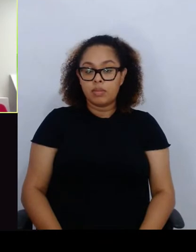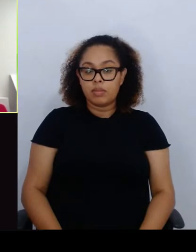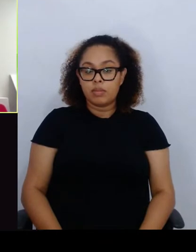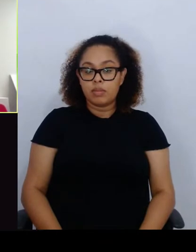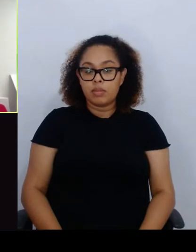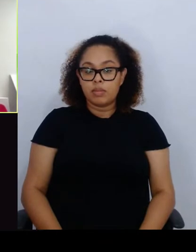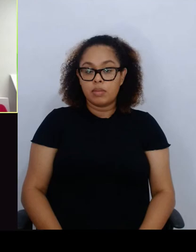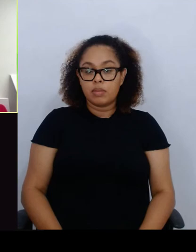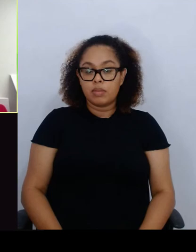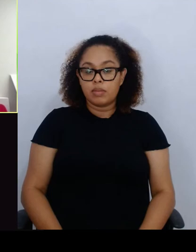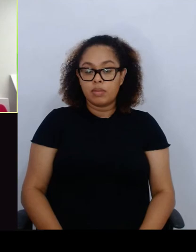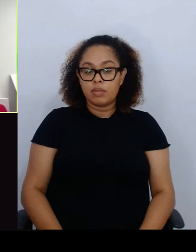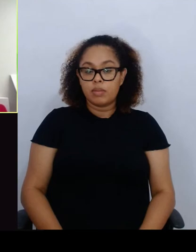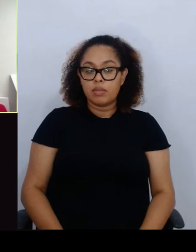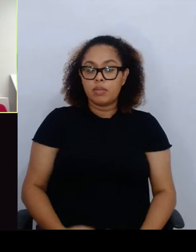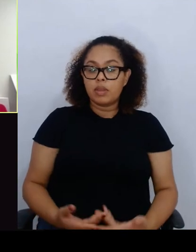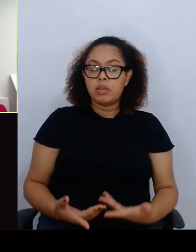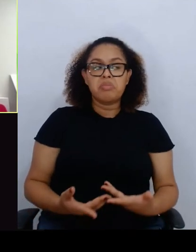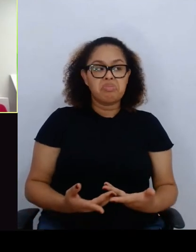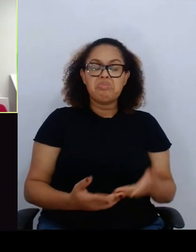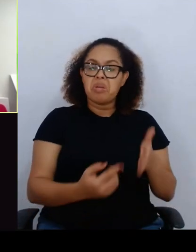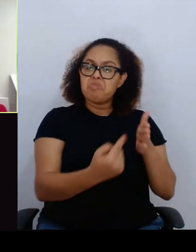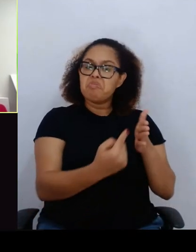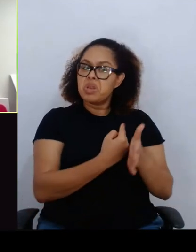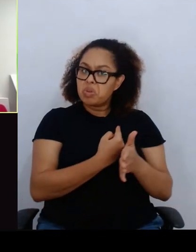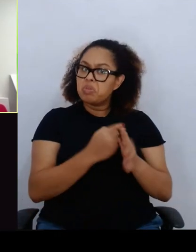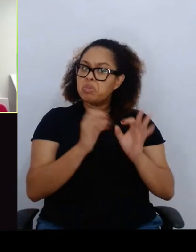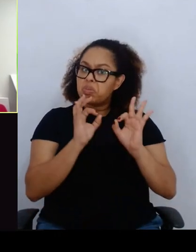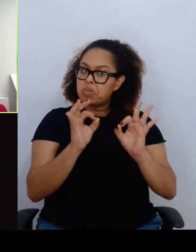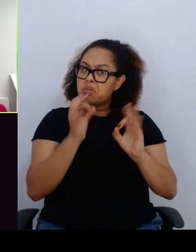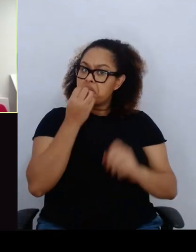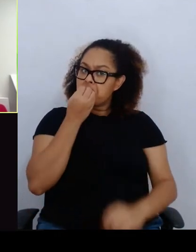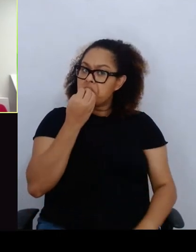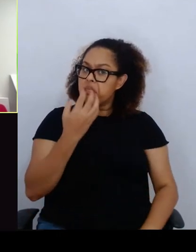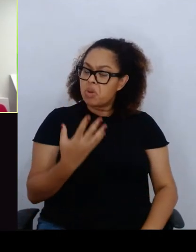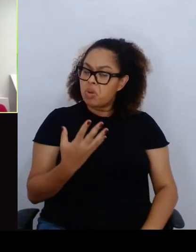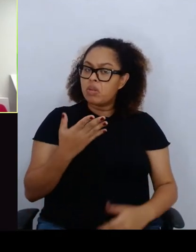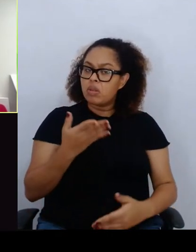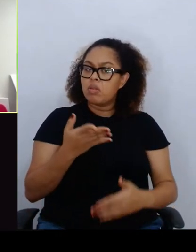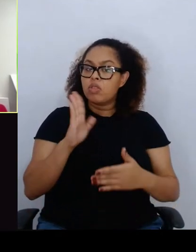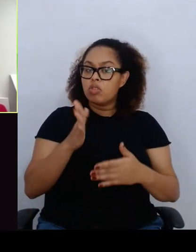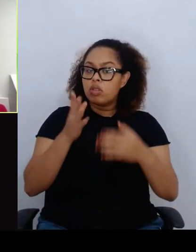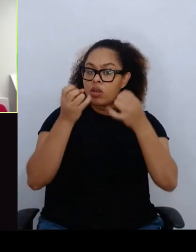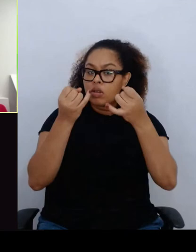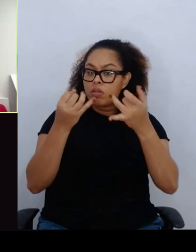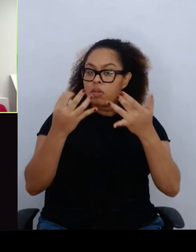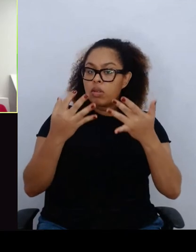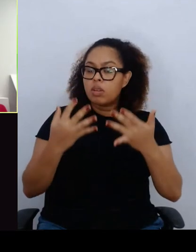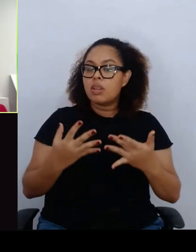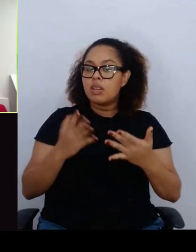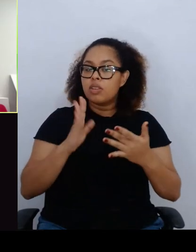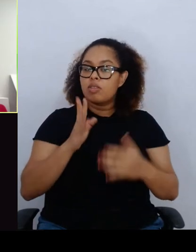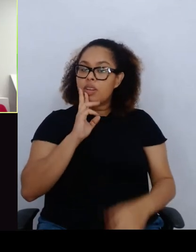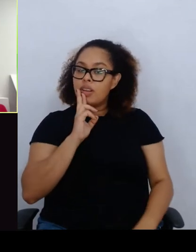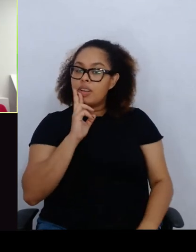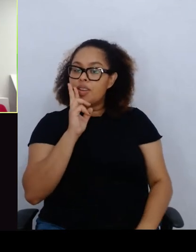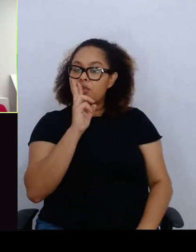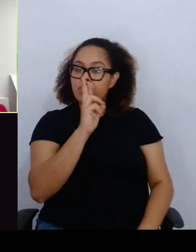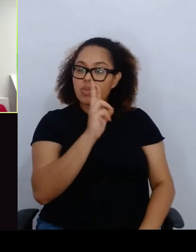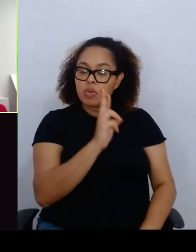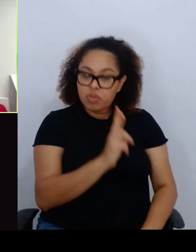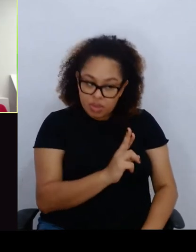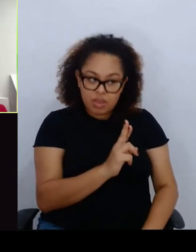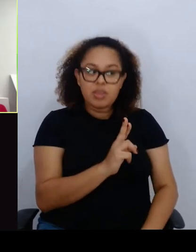a pergunta é excelente e eu acho que você já de certa forma começou a responder a pergunta